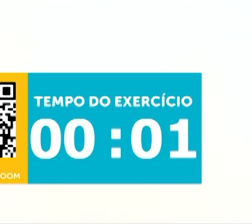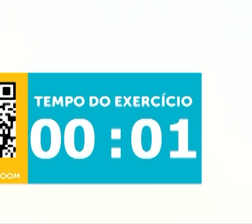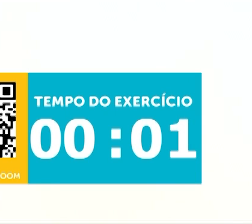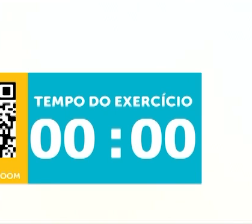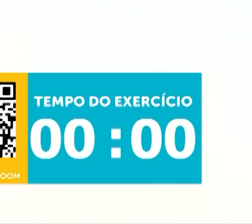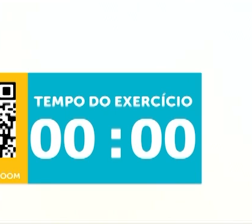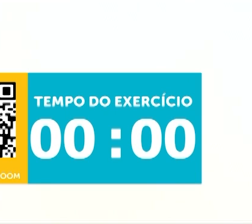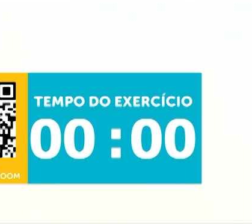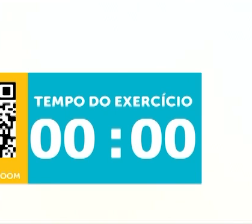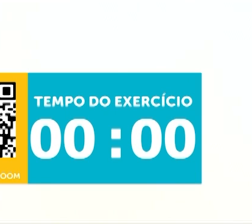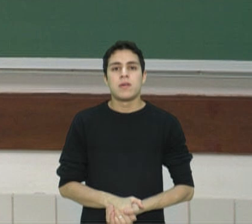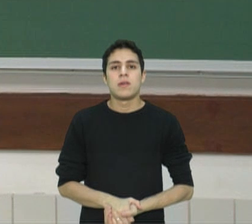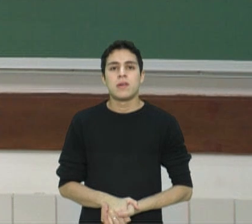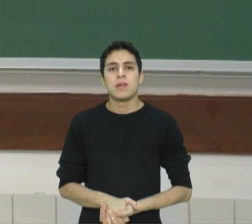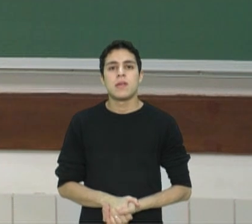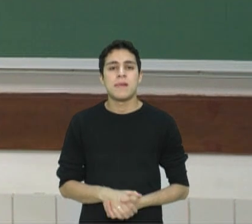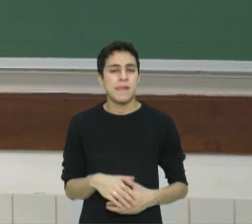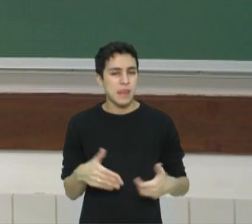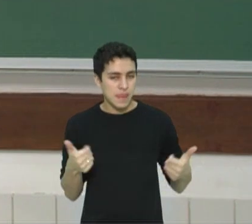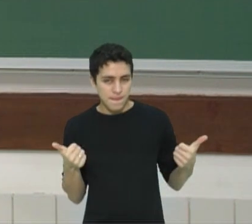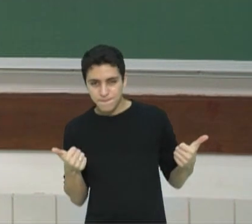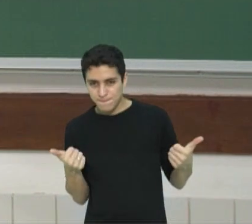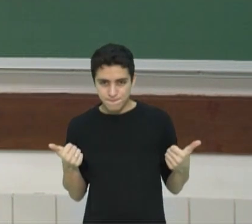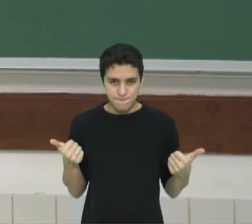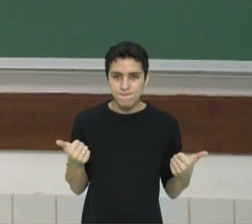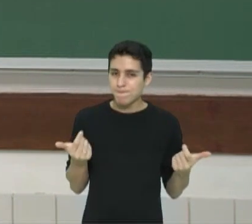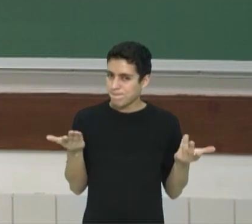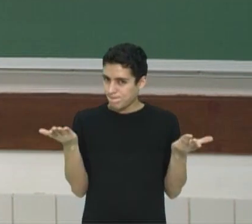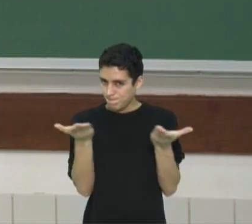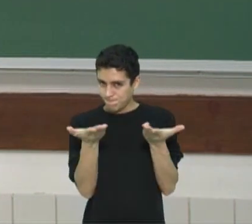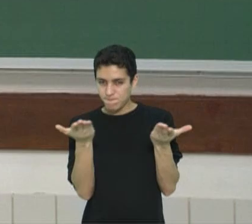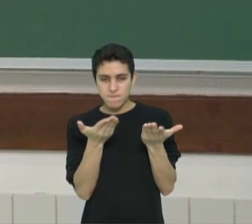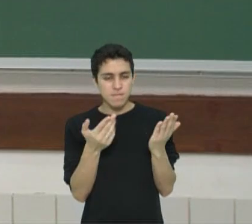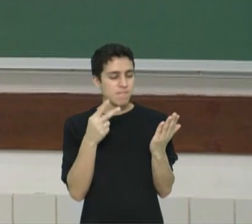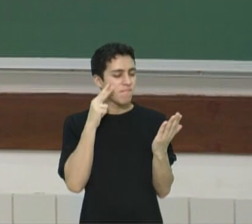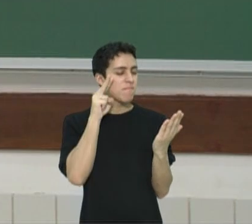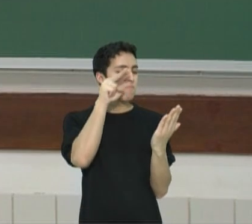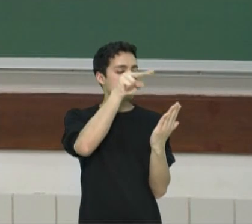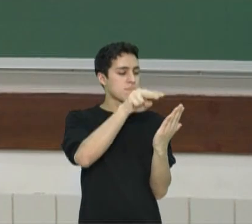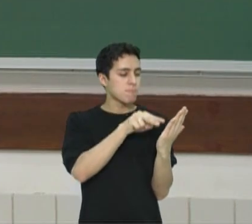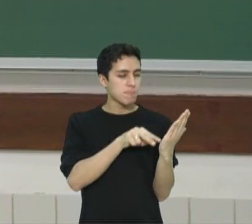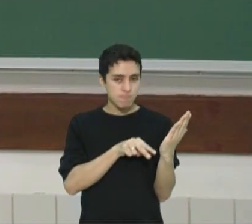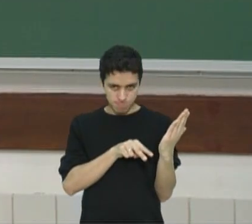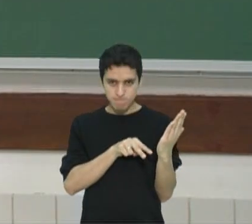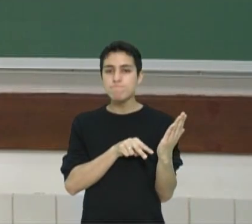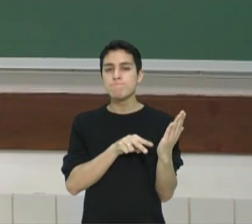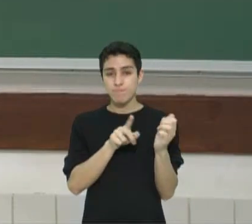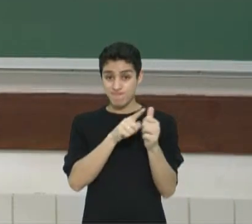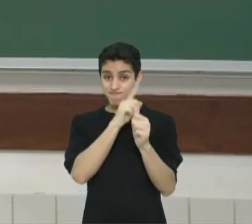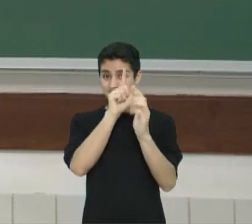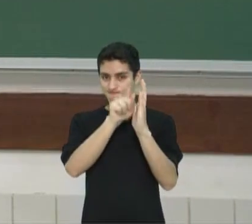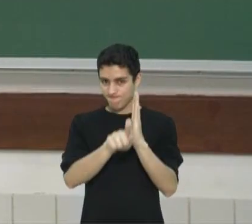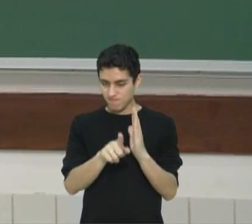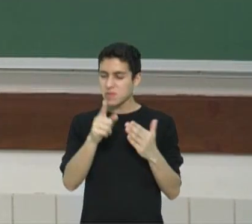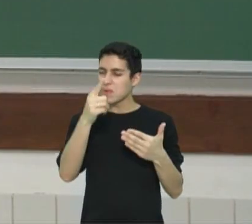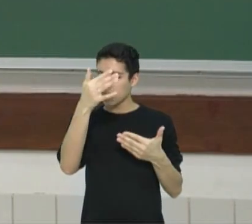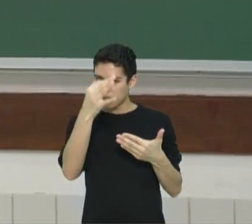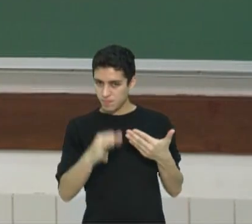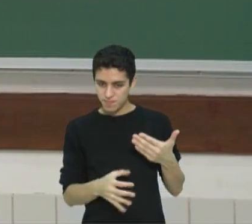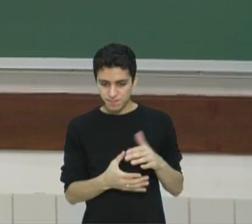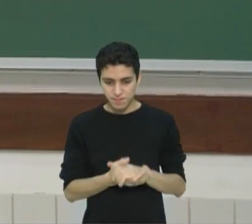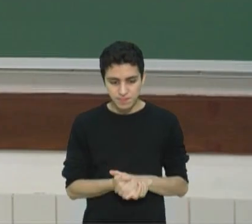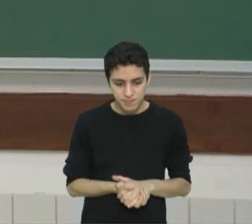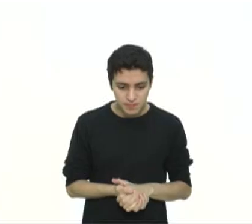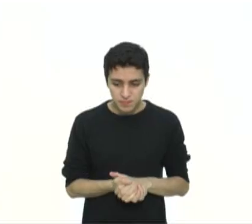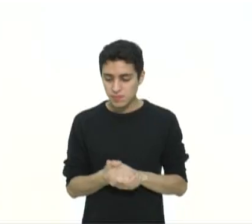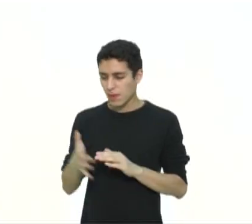aí e vamos lá no ano vamos fazer a releitura do nosso primeiro questionário e vamos a correção a substituição